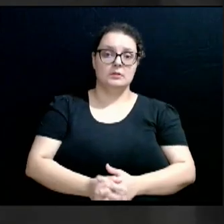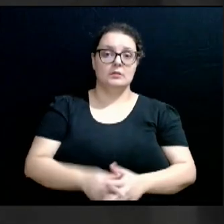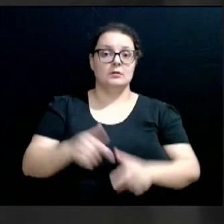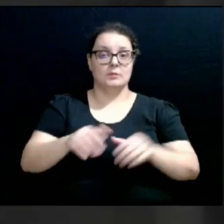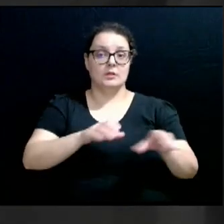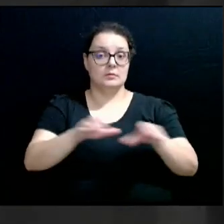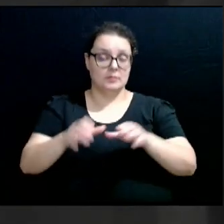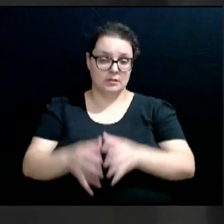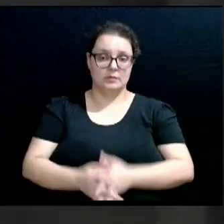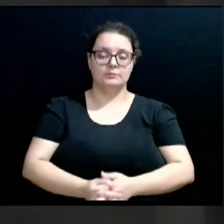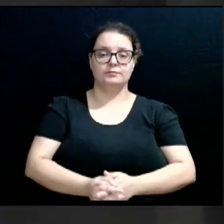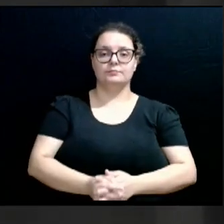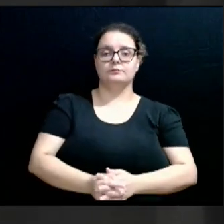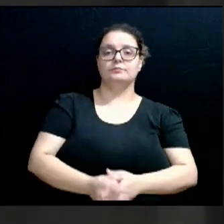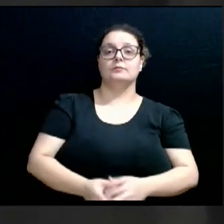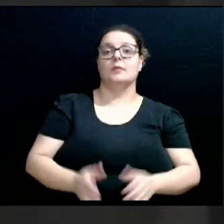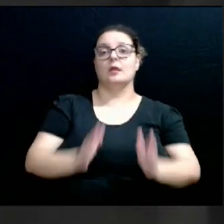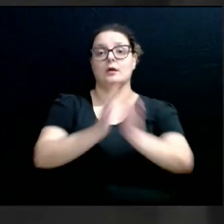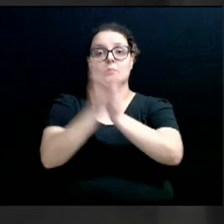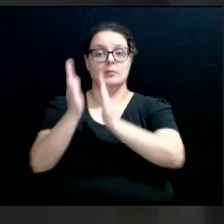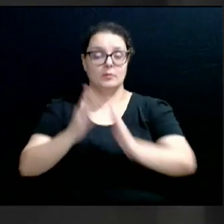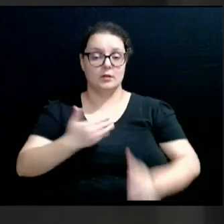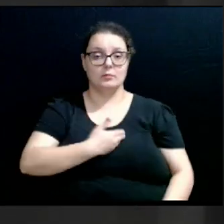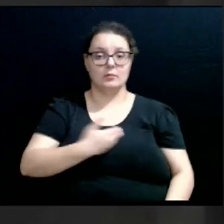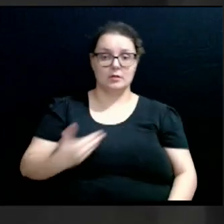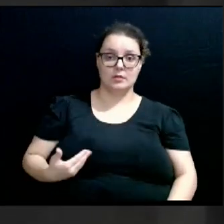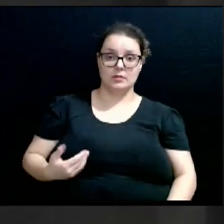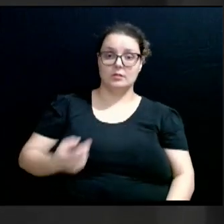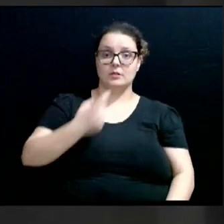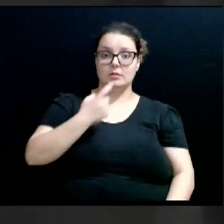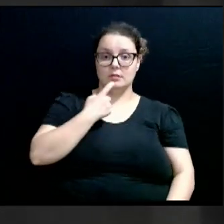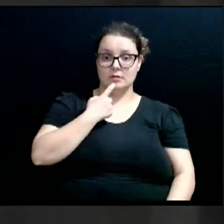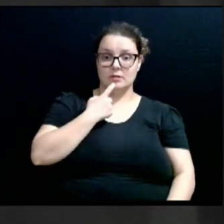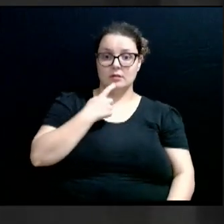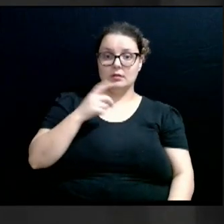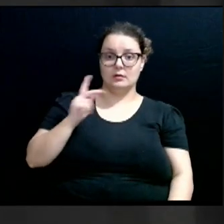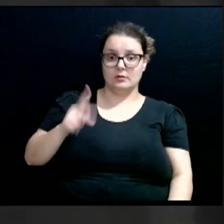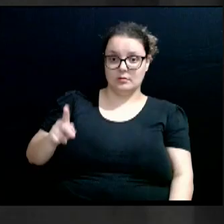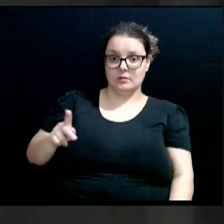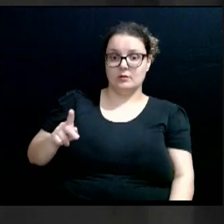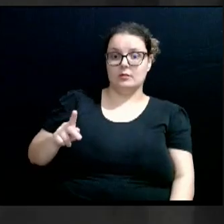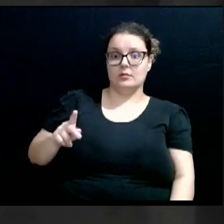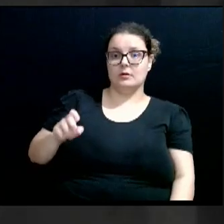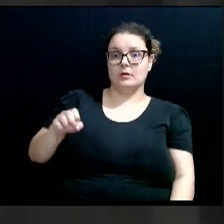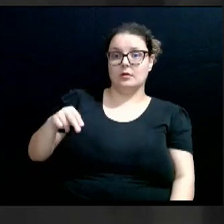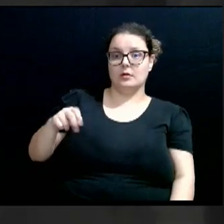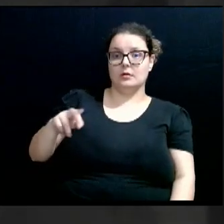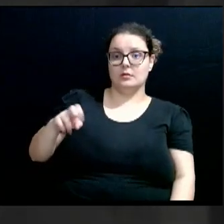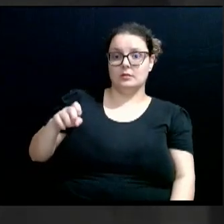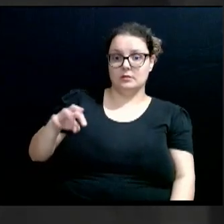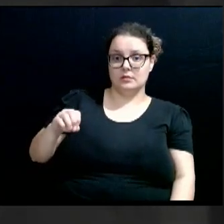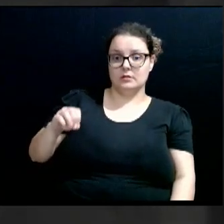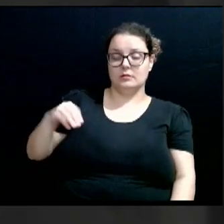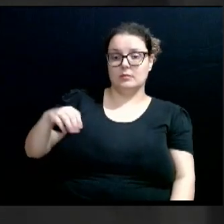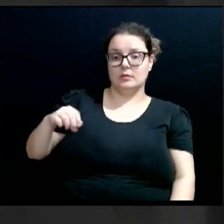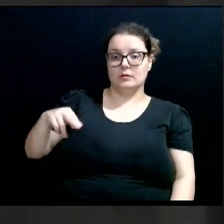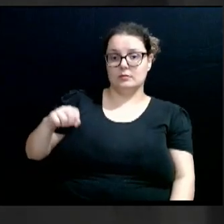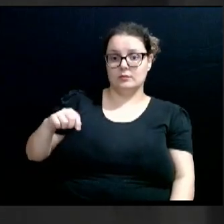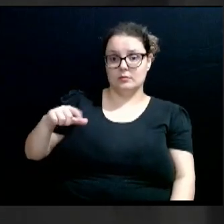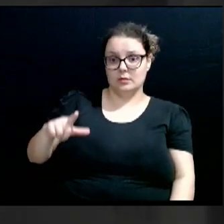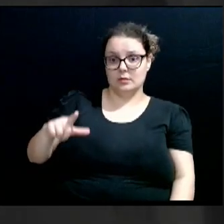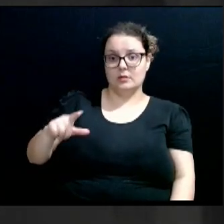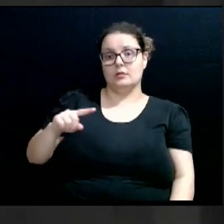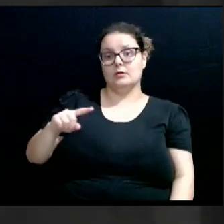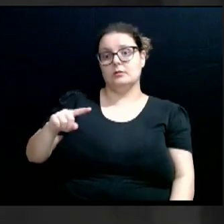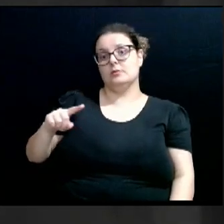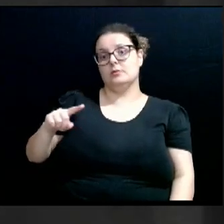de Campinas, a professora Ernesto Manuel Zinck, ela tem mais de 60 anos. Então você